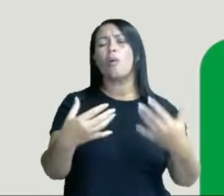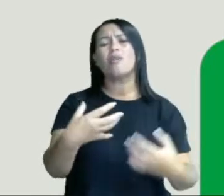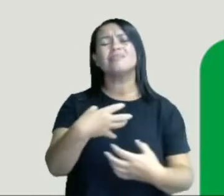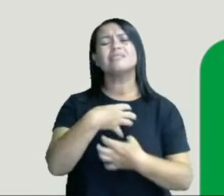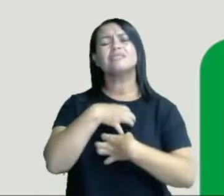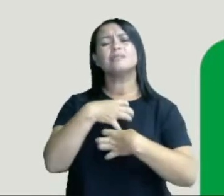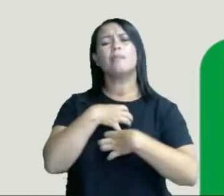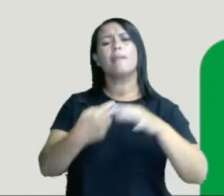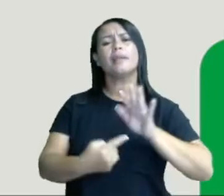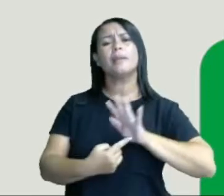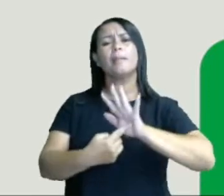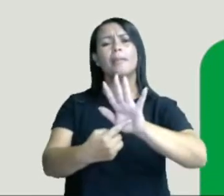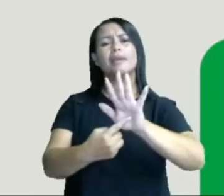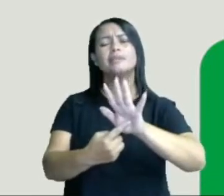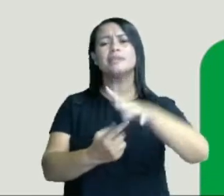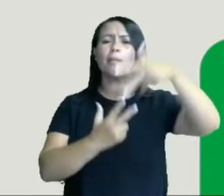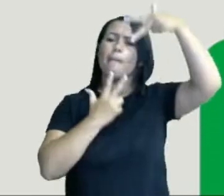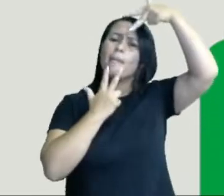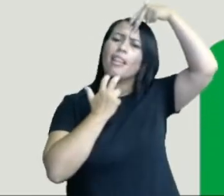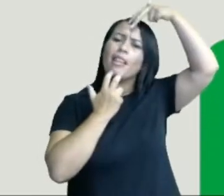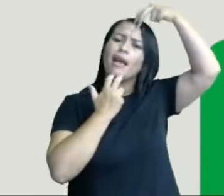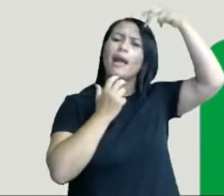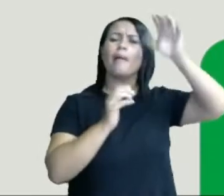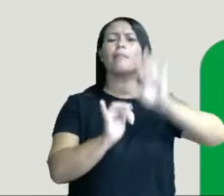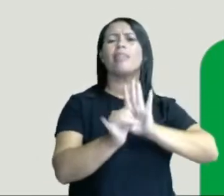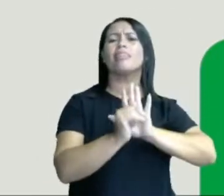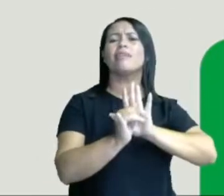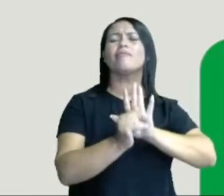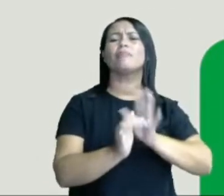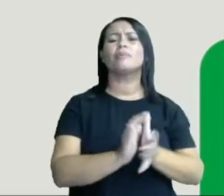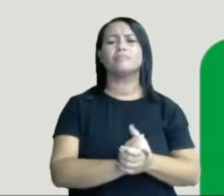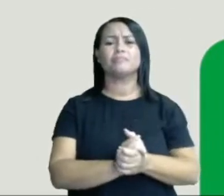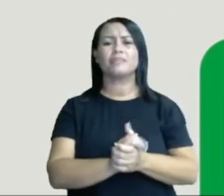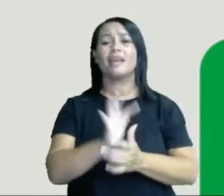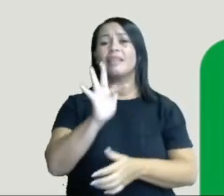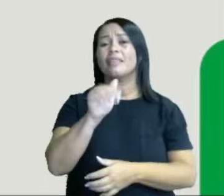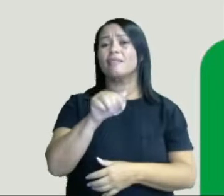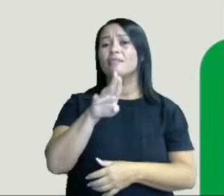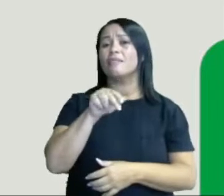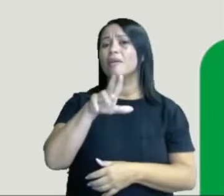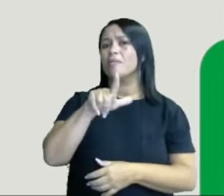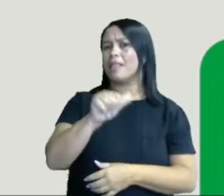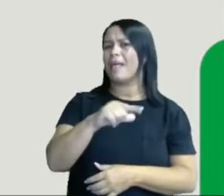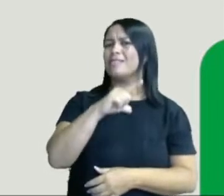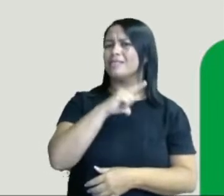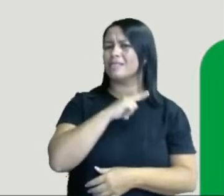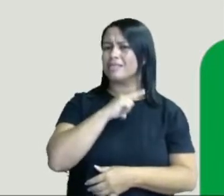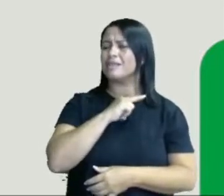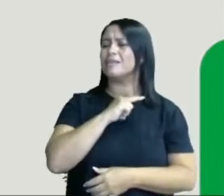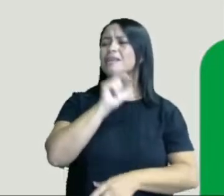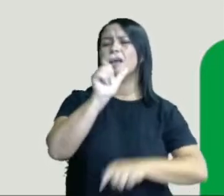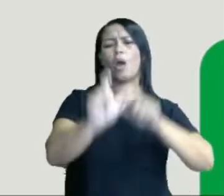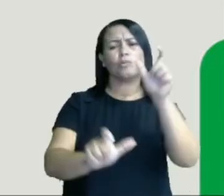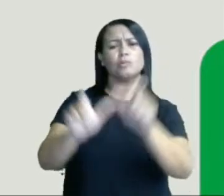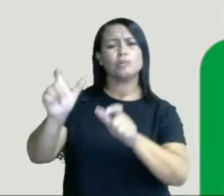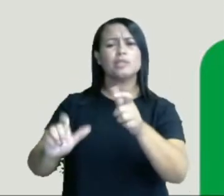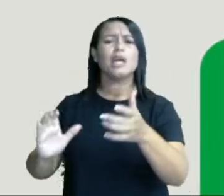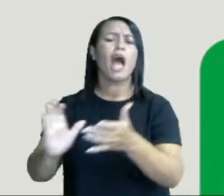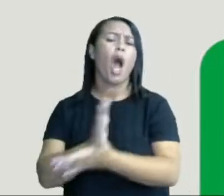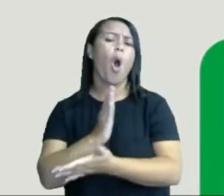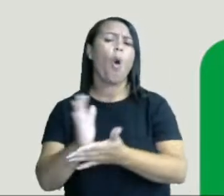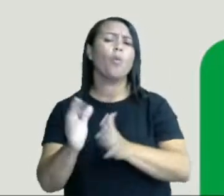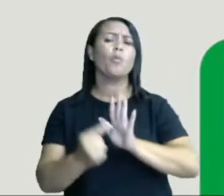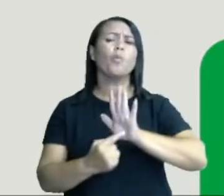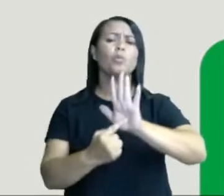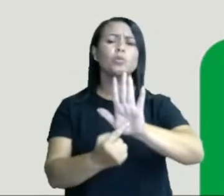sentimento apresentado pela cabra na fábula? A fábula, ela tinha esses personagens e um deles